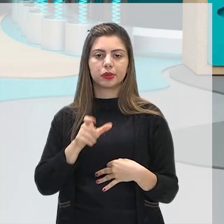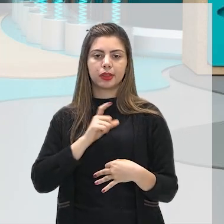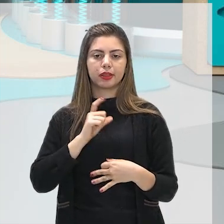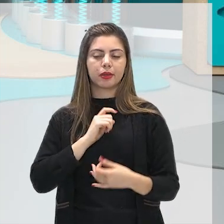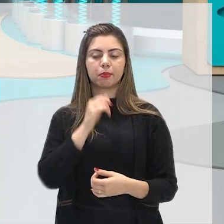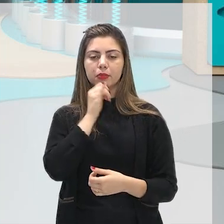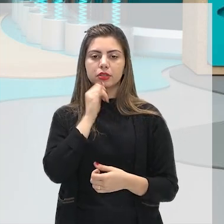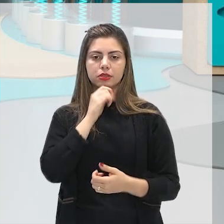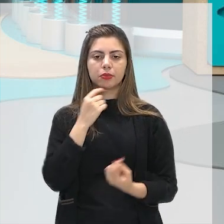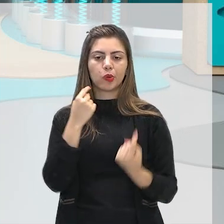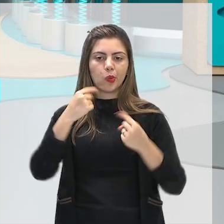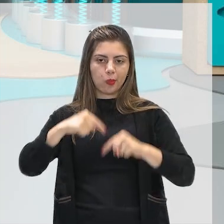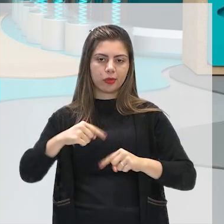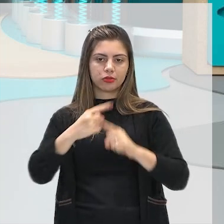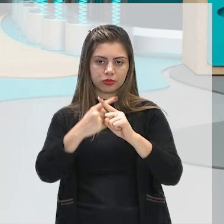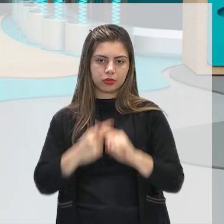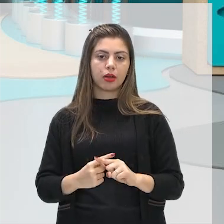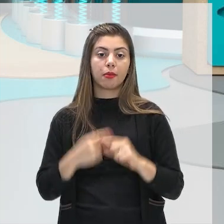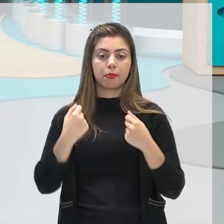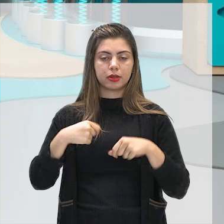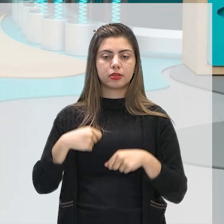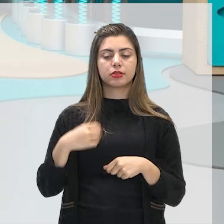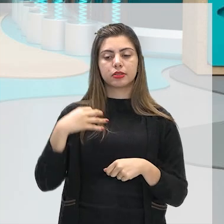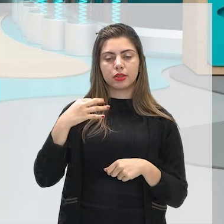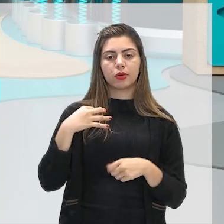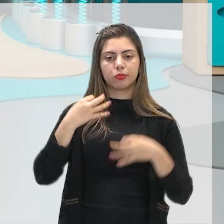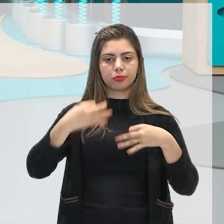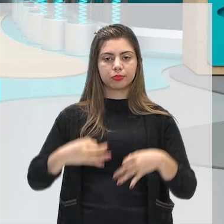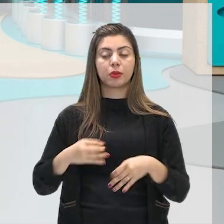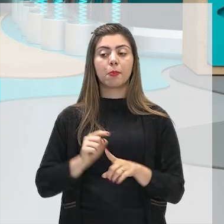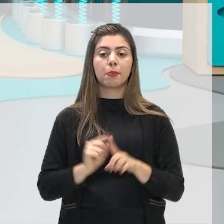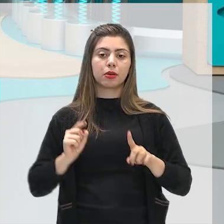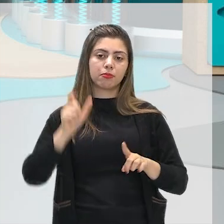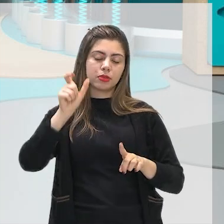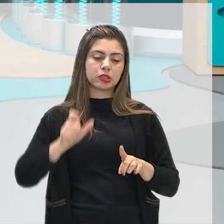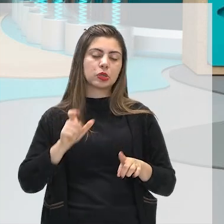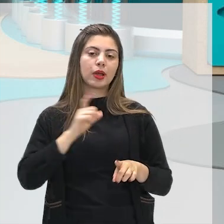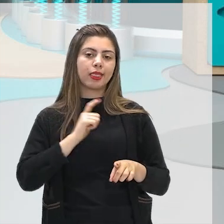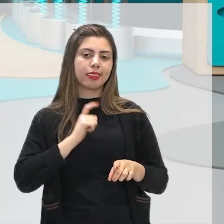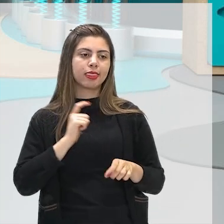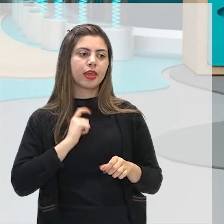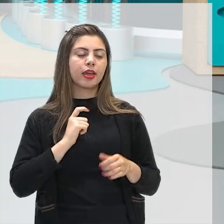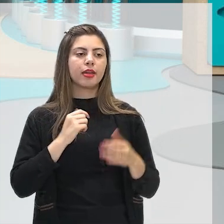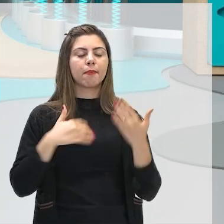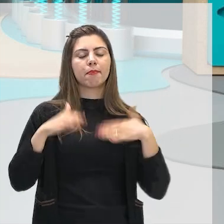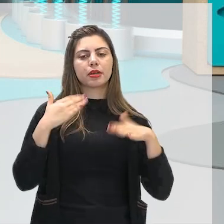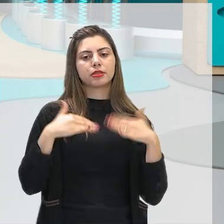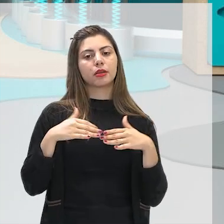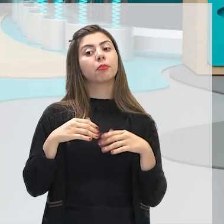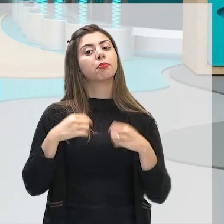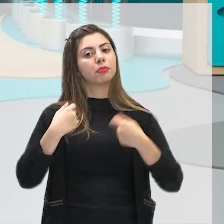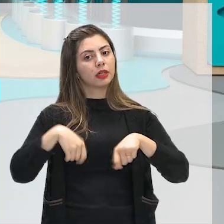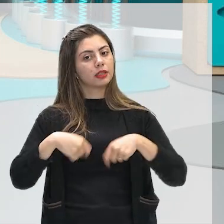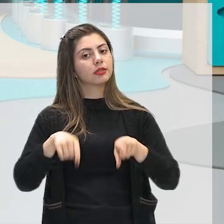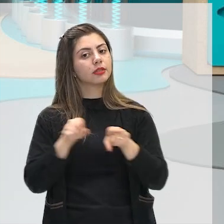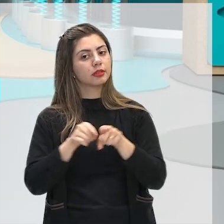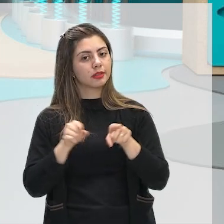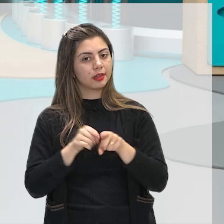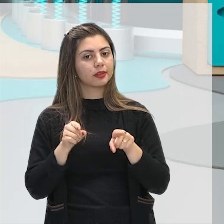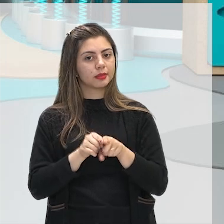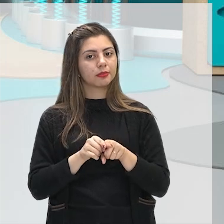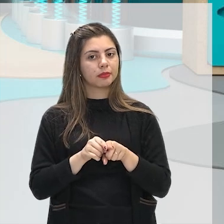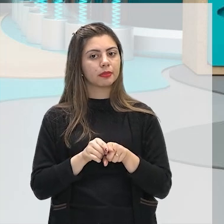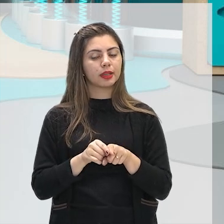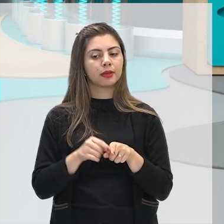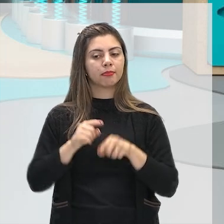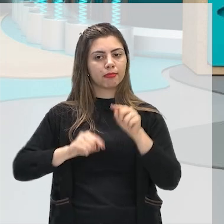competição esportiva, é necessário tudo isso. Agora, quem faz para lazer, também é necessário, né? A gente pode tirar aí a questão da